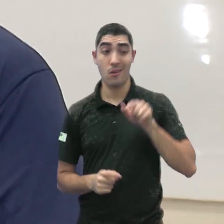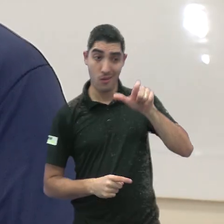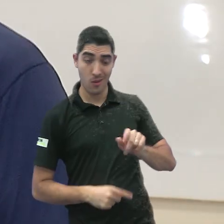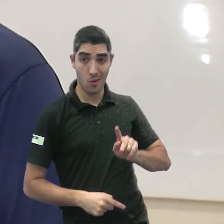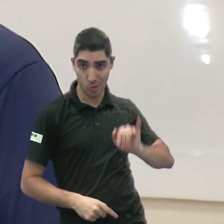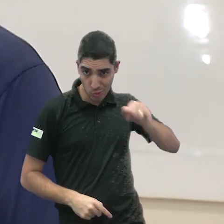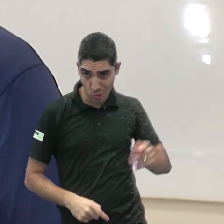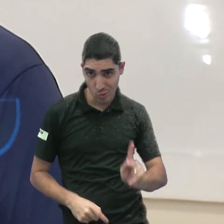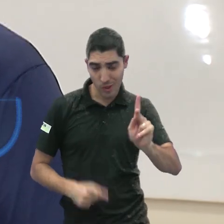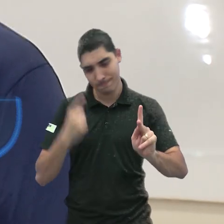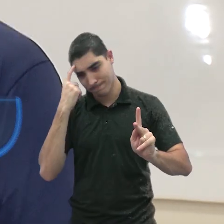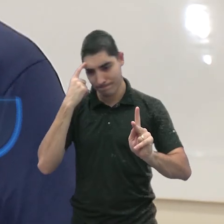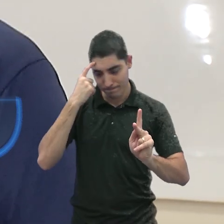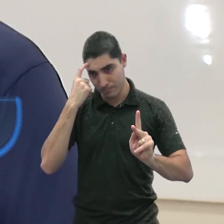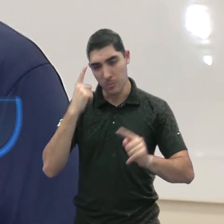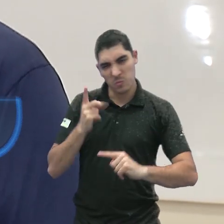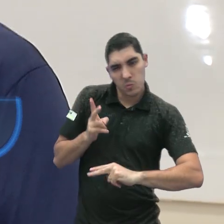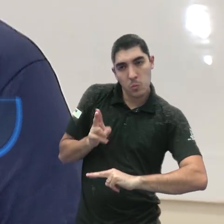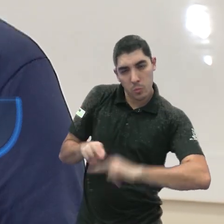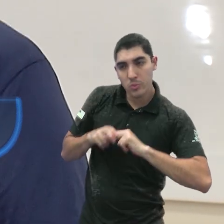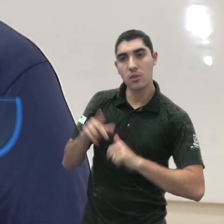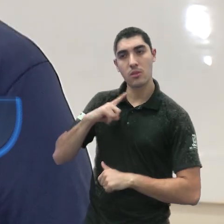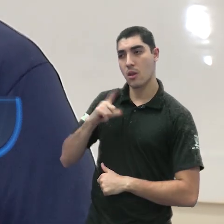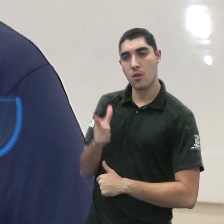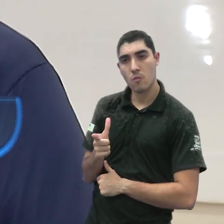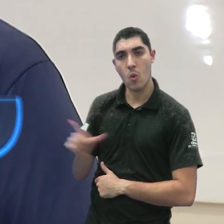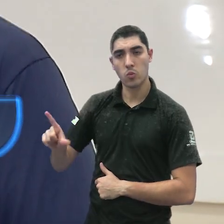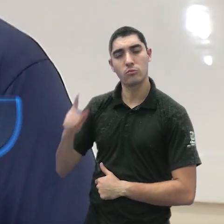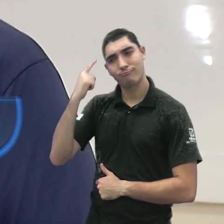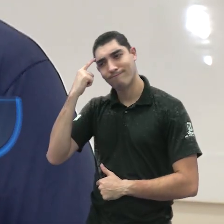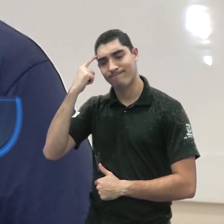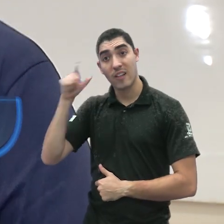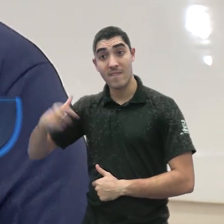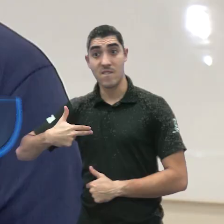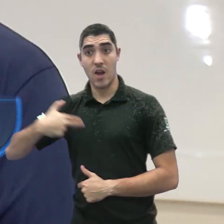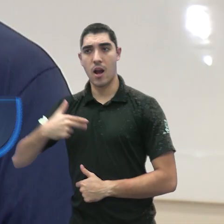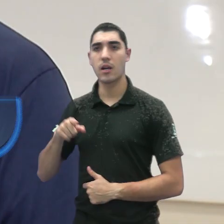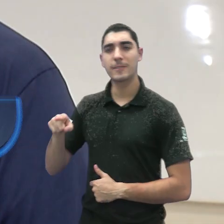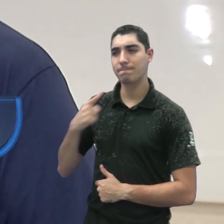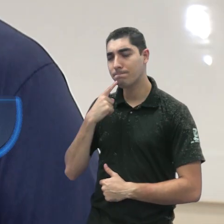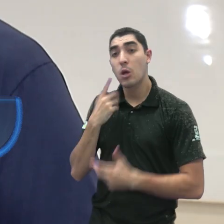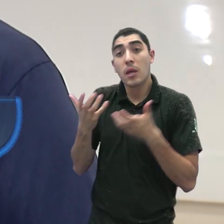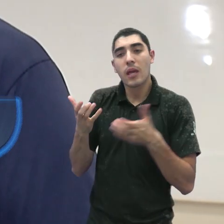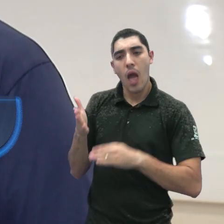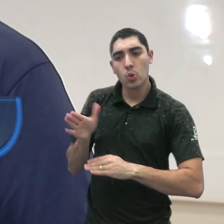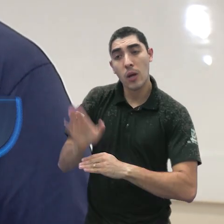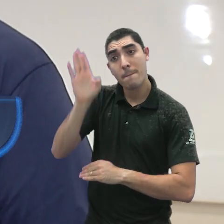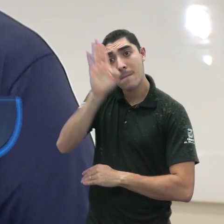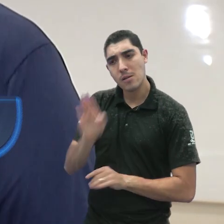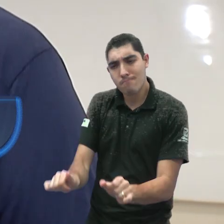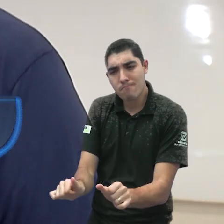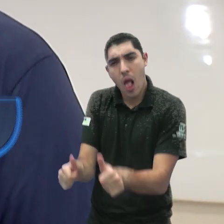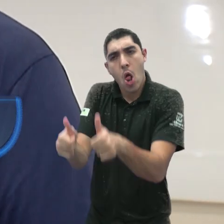dando continuidade a Getúlio Vargas, o nacional-desenvolvimentismo, a necessidade de melhorar o Brasil. E qual seria